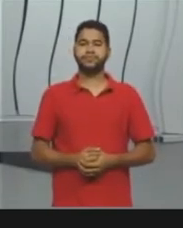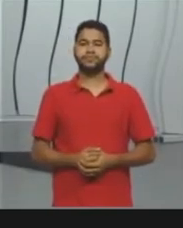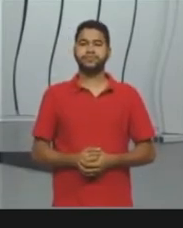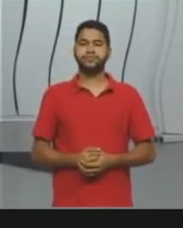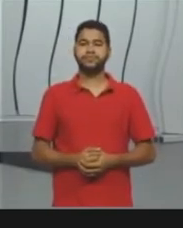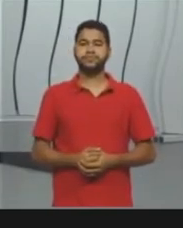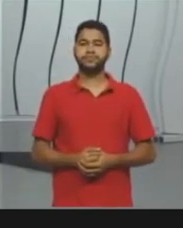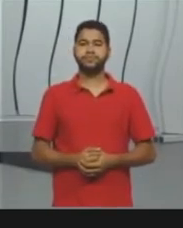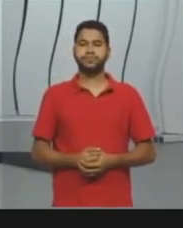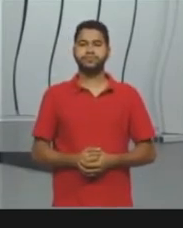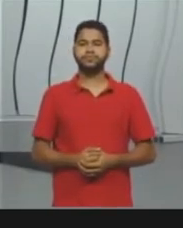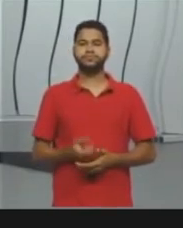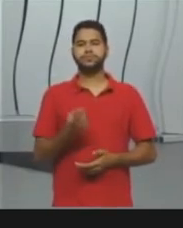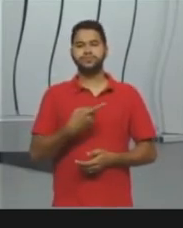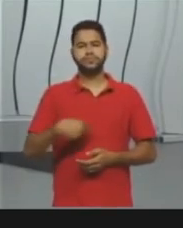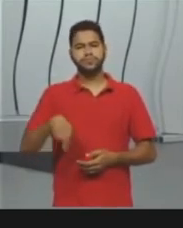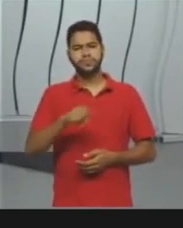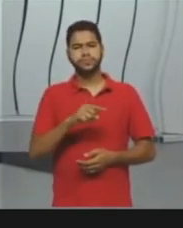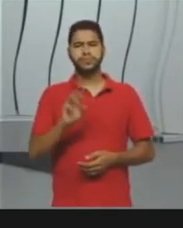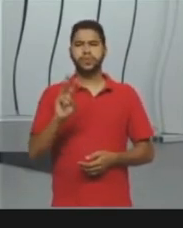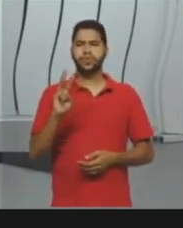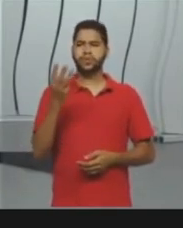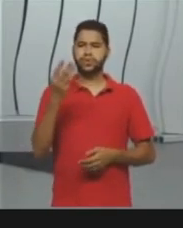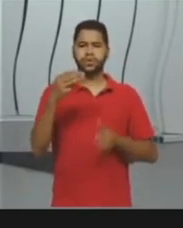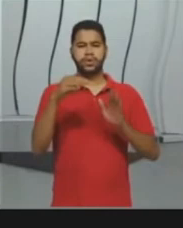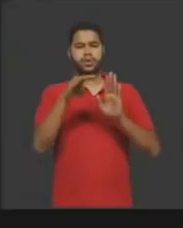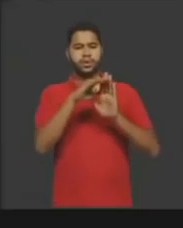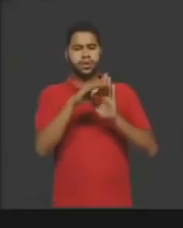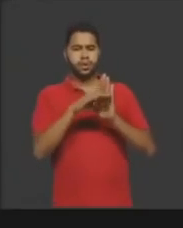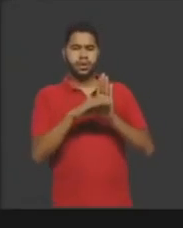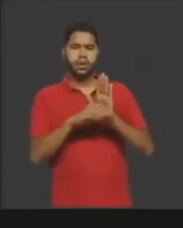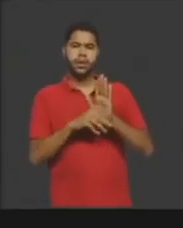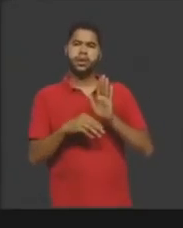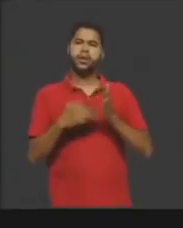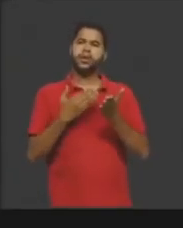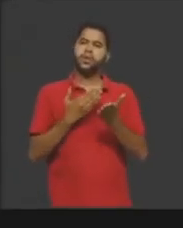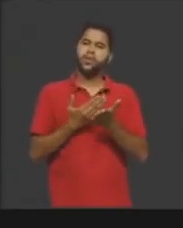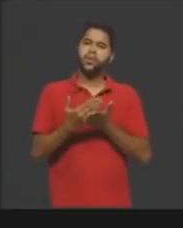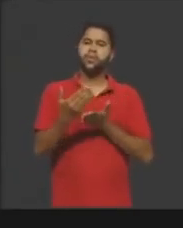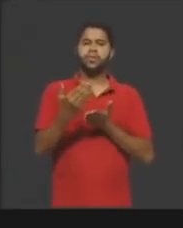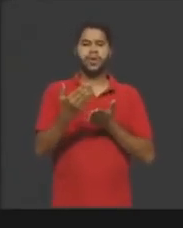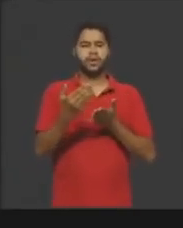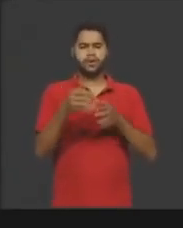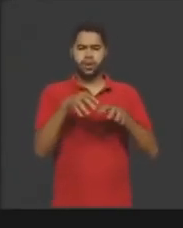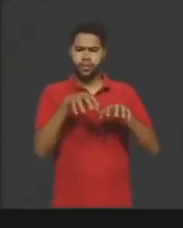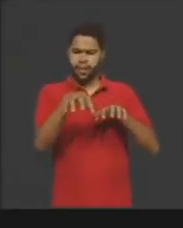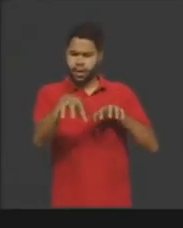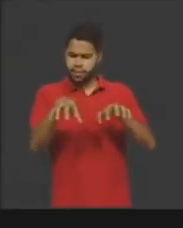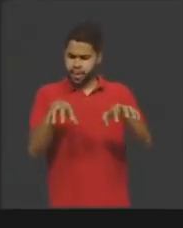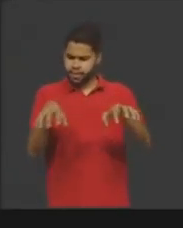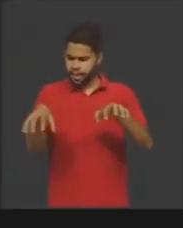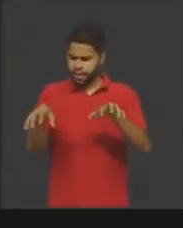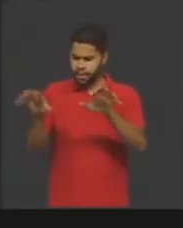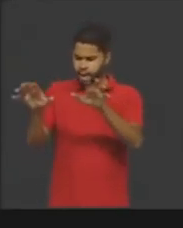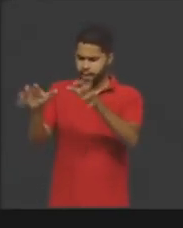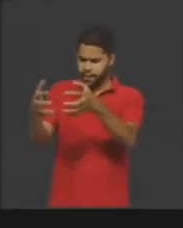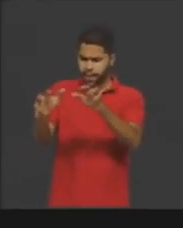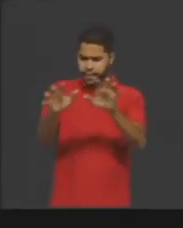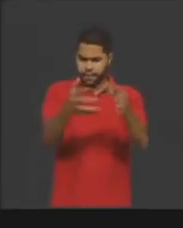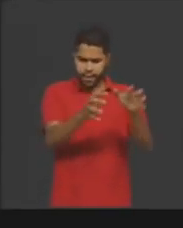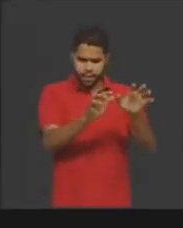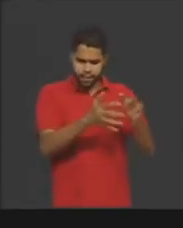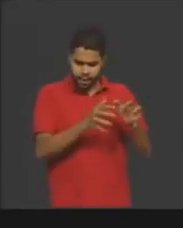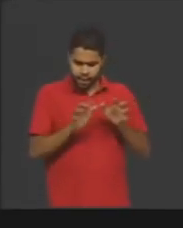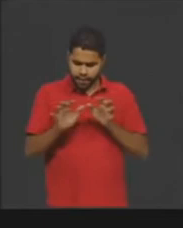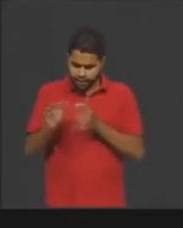Então, aí nós vemos os 3 principais critérios de classificação aí, que começa a dividir os reinos e começa a já dividir alguns grupos de